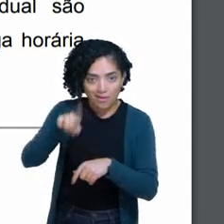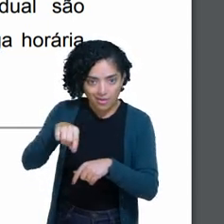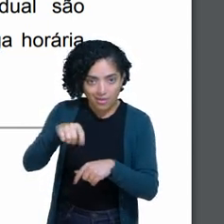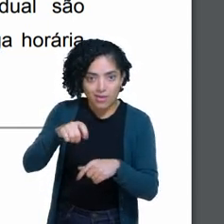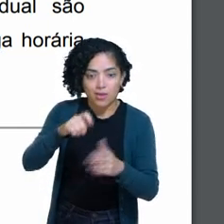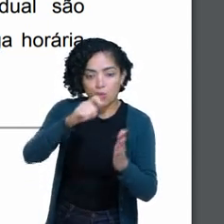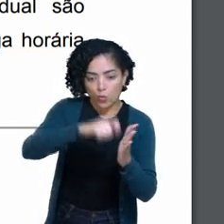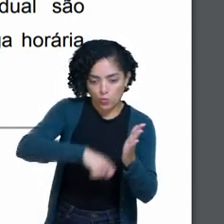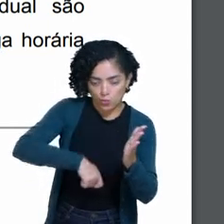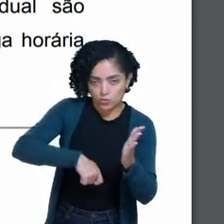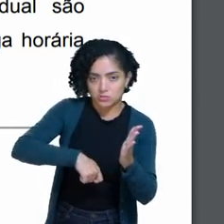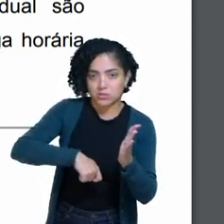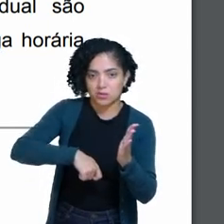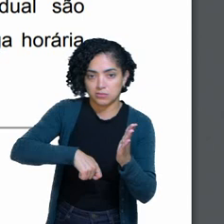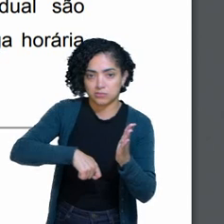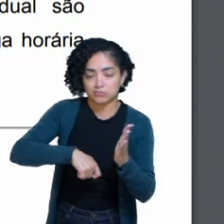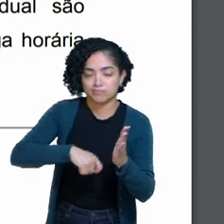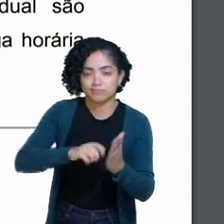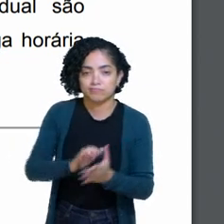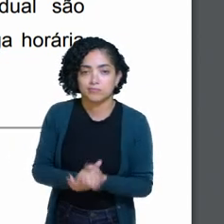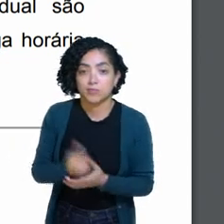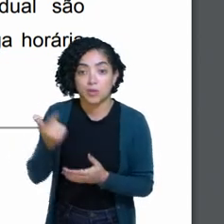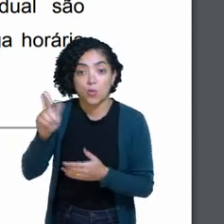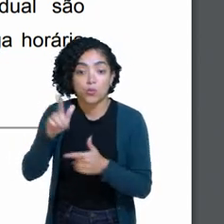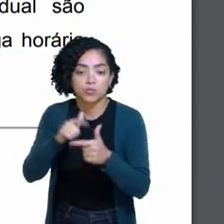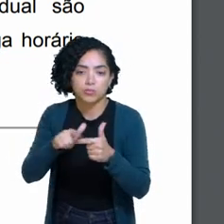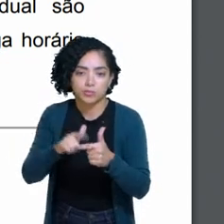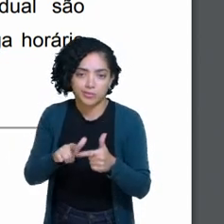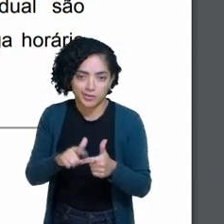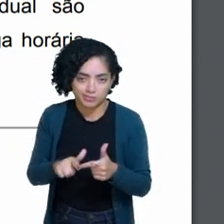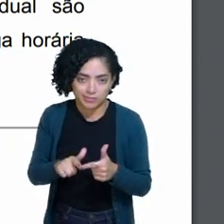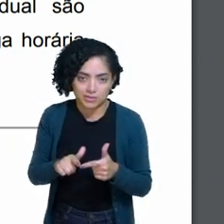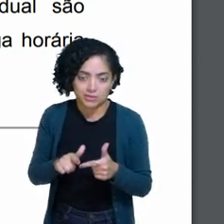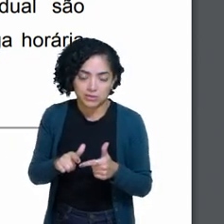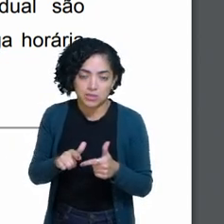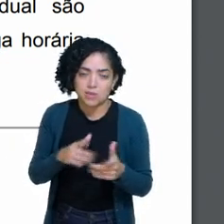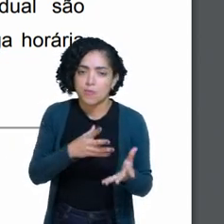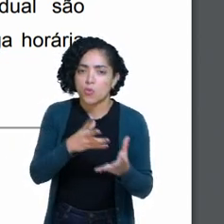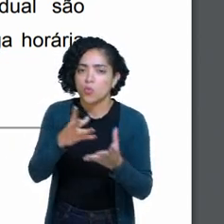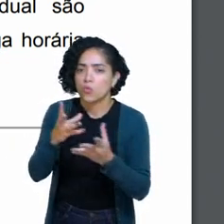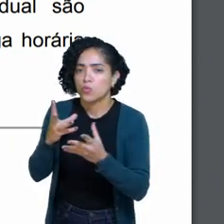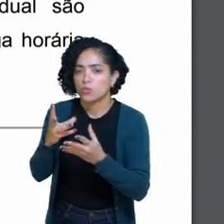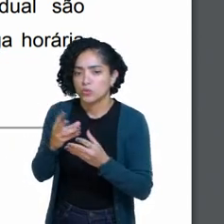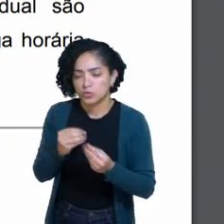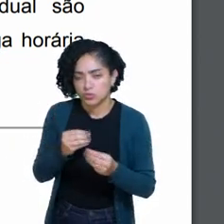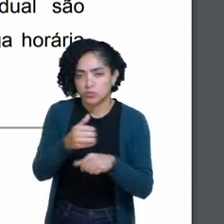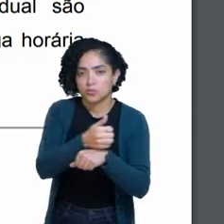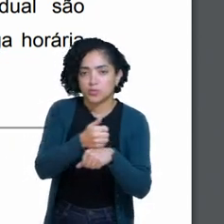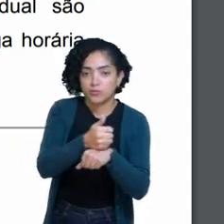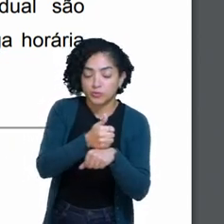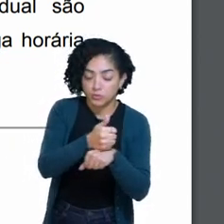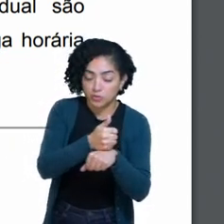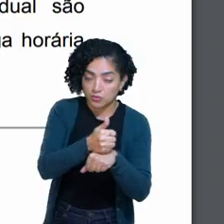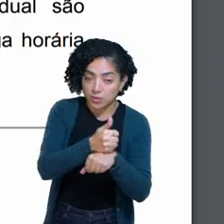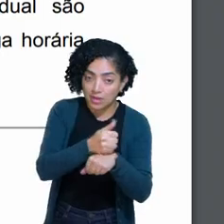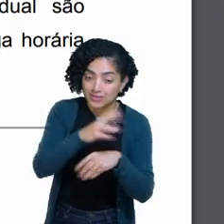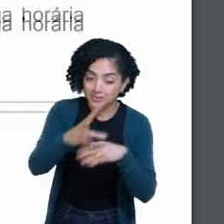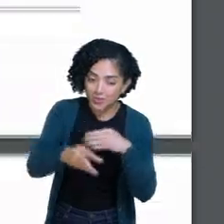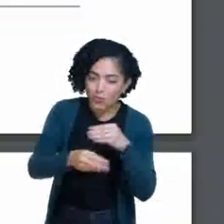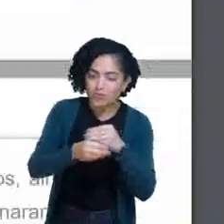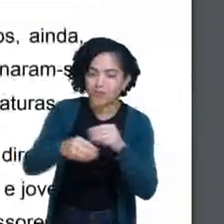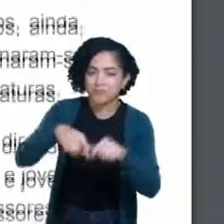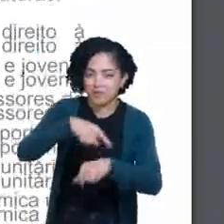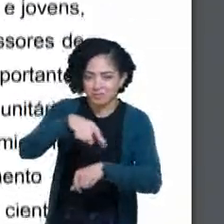que é Outra Face desse problema em centenas de casos profissionais complementam a carga